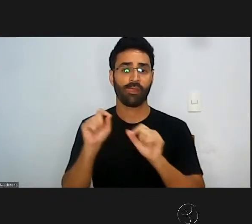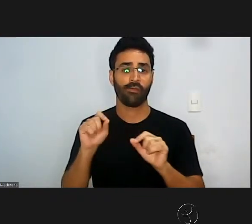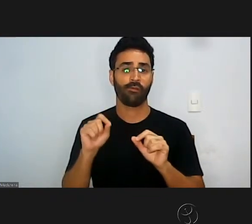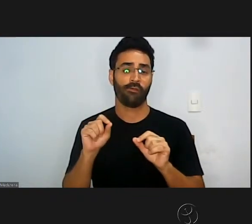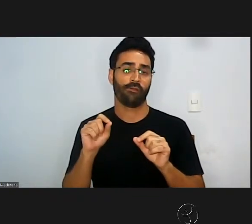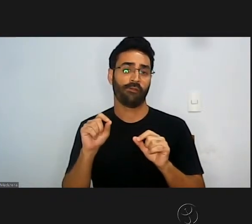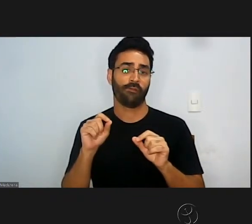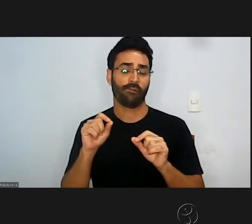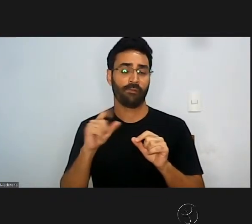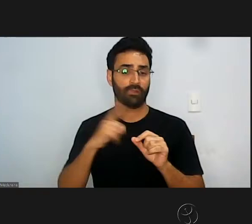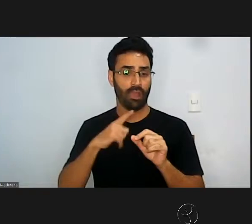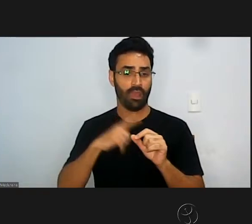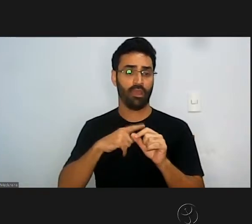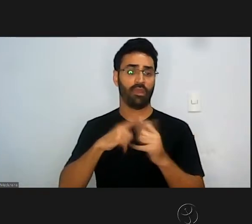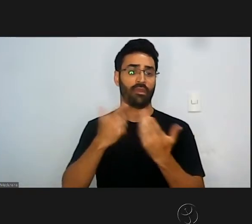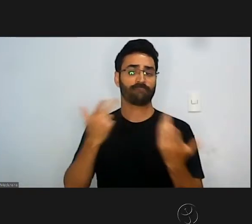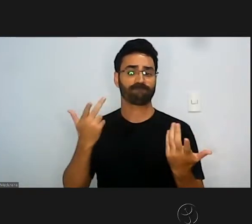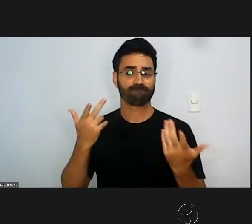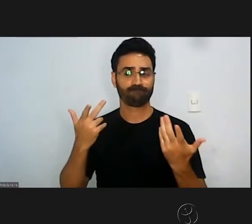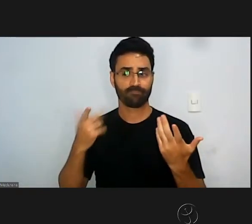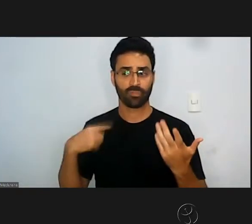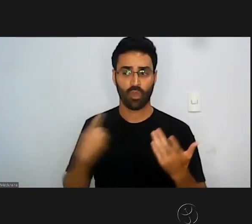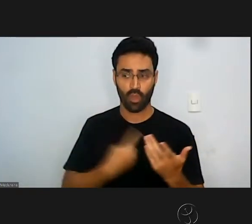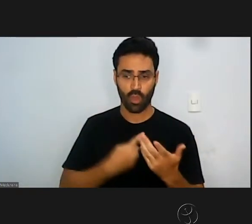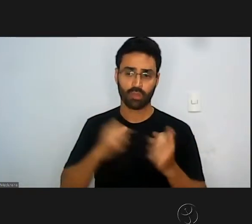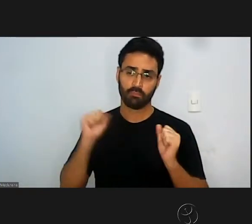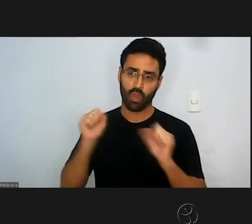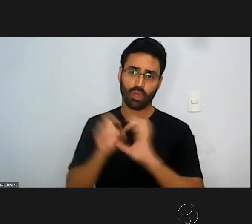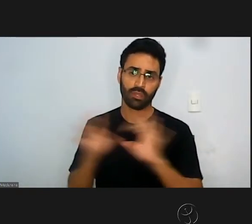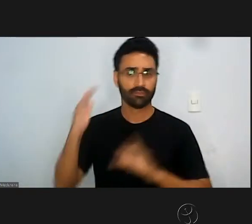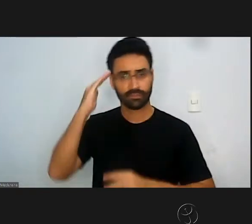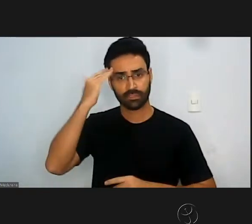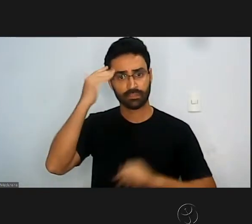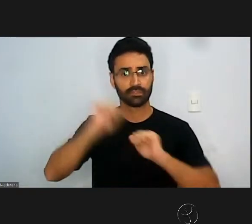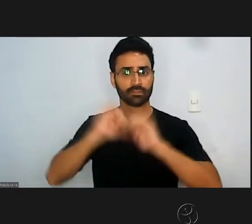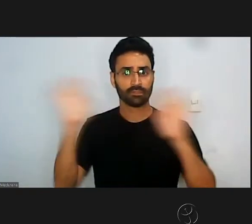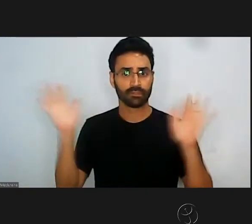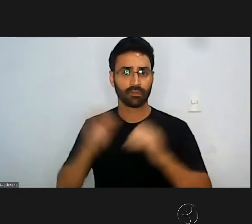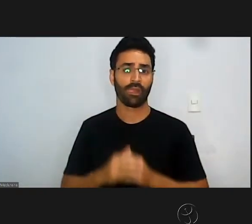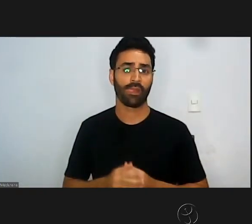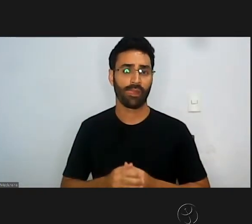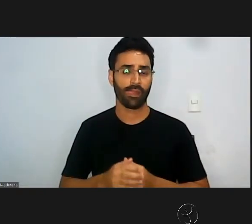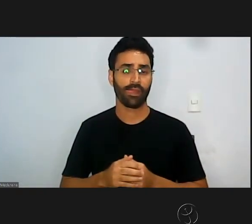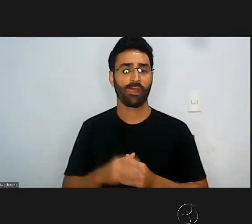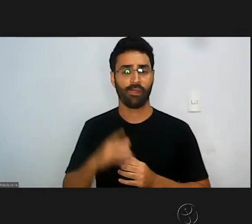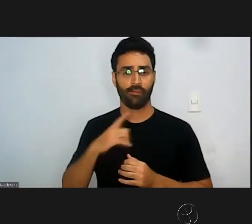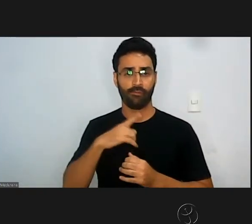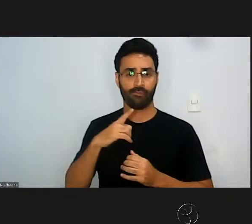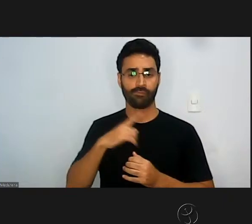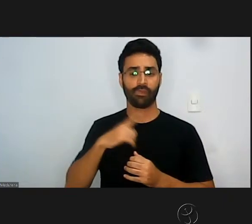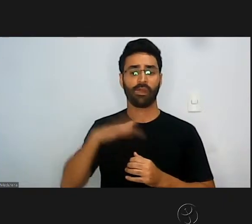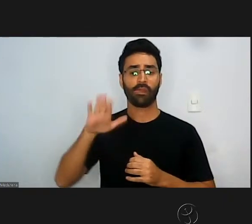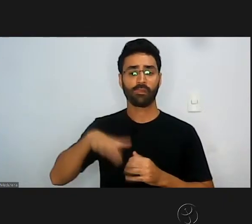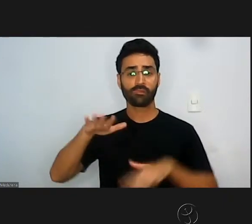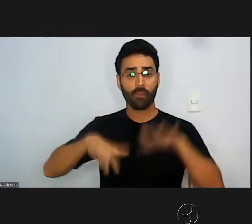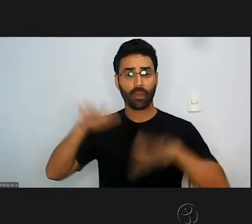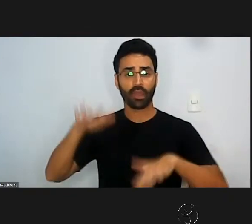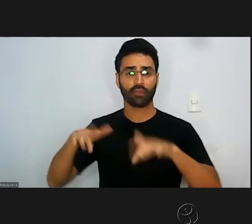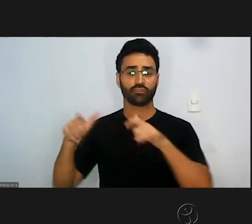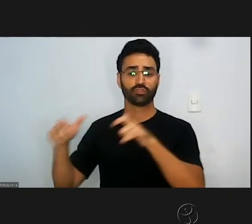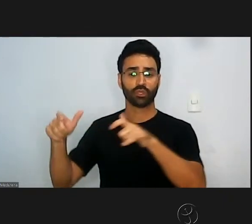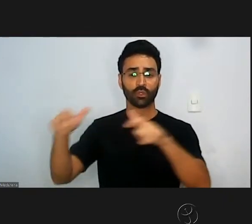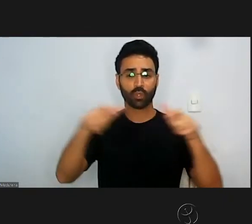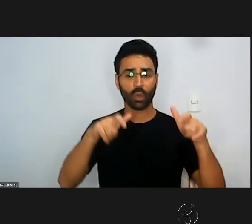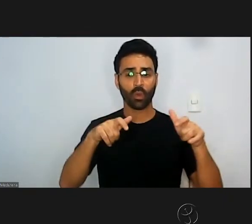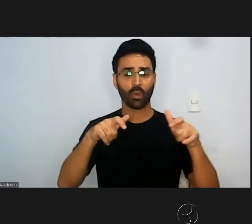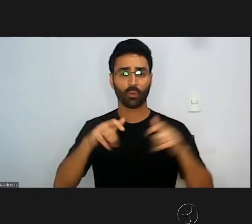são reações que podemos entender, que têm território para demagogos, que